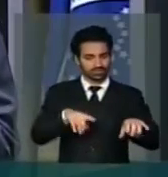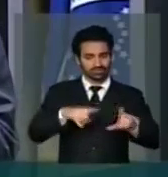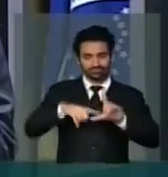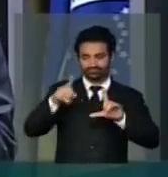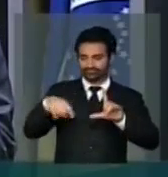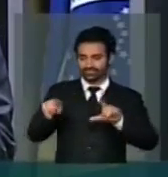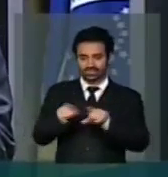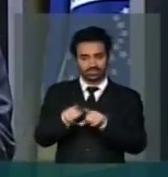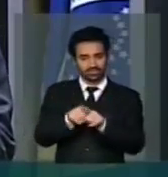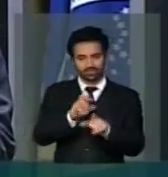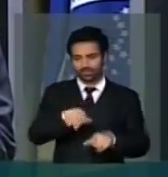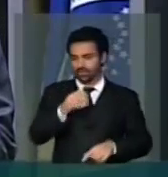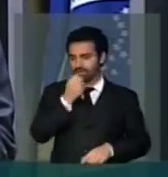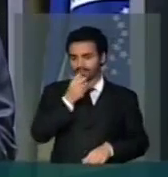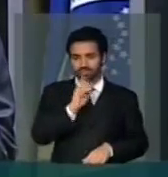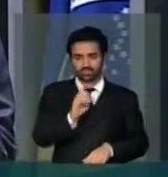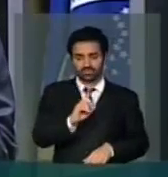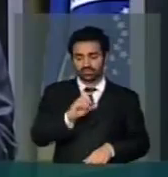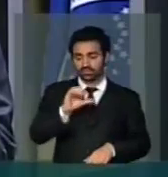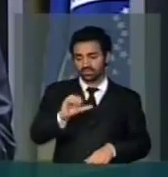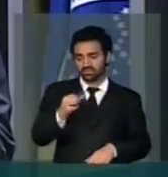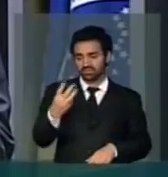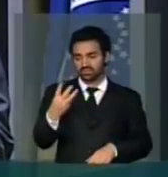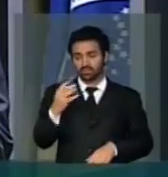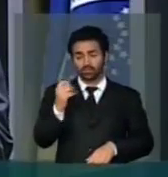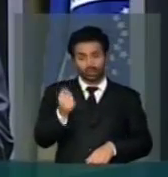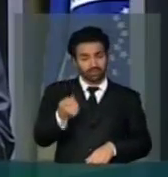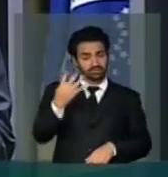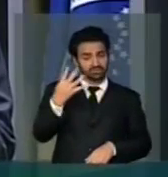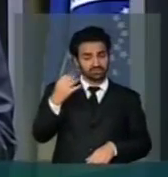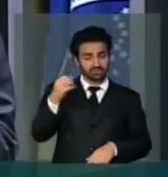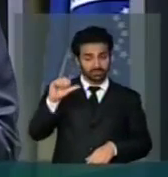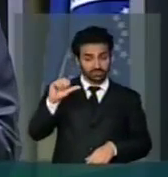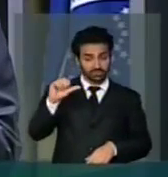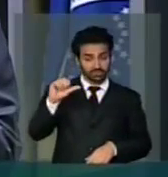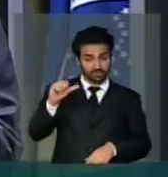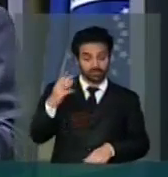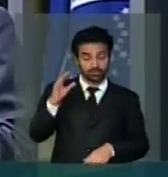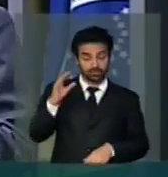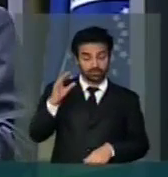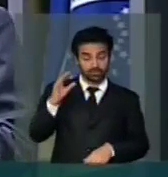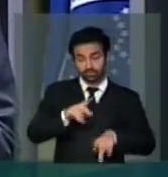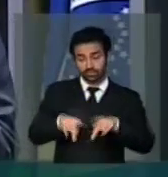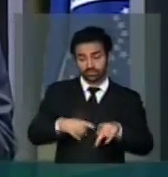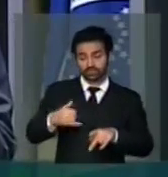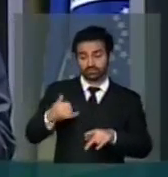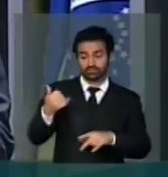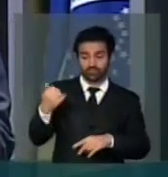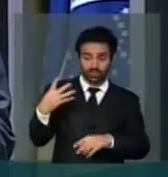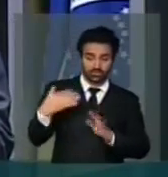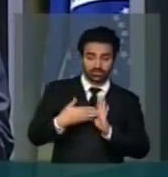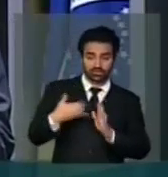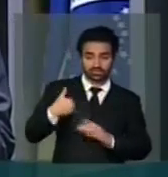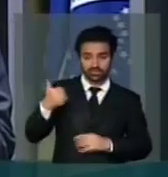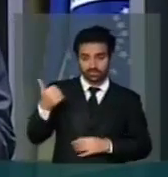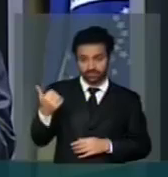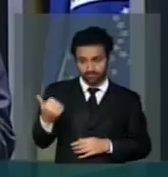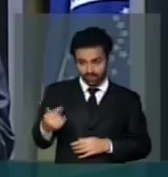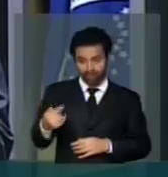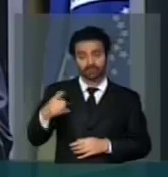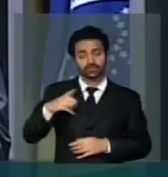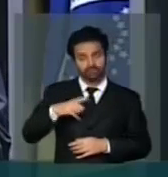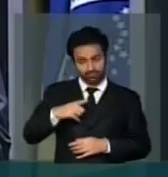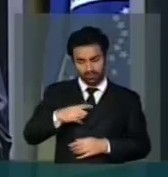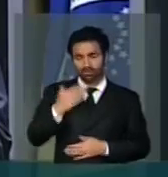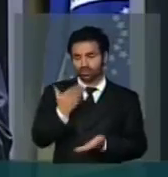motivadores. Apesar de 93%, quase 94% da população de 17 anos de idade estar matriculada em